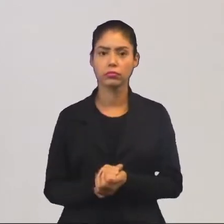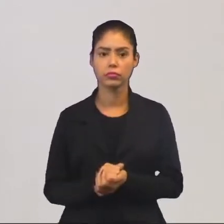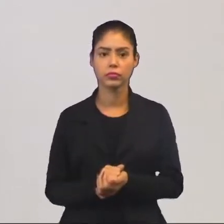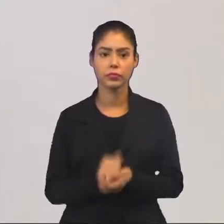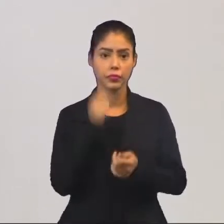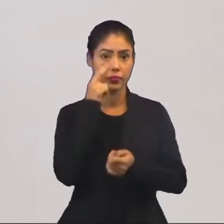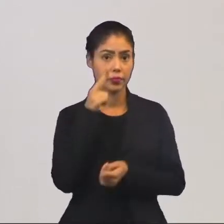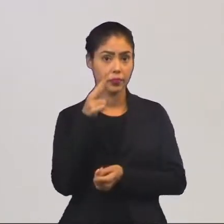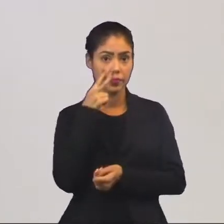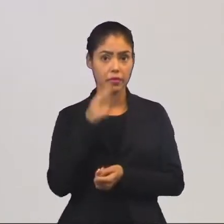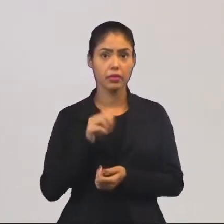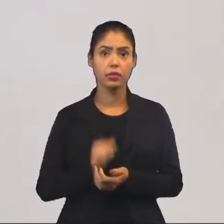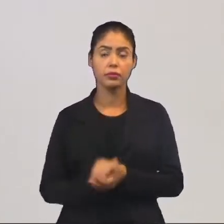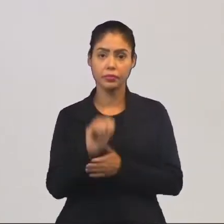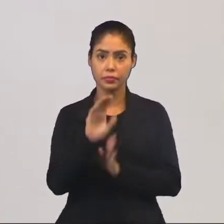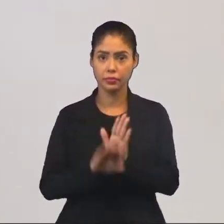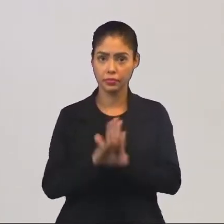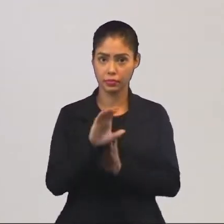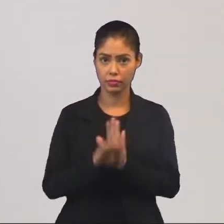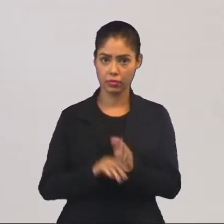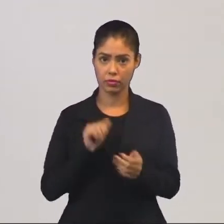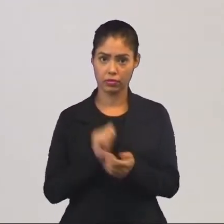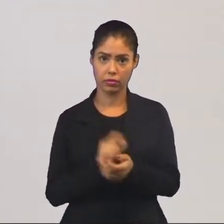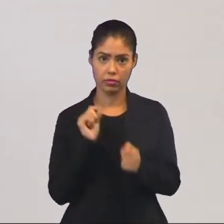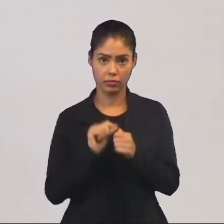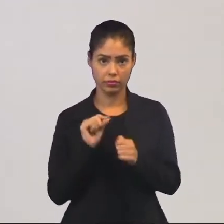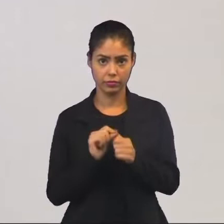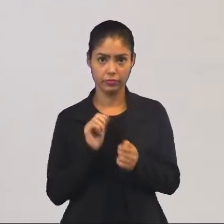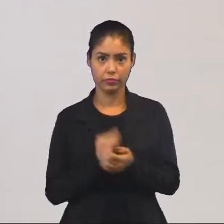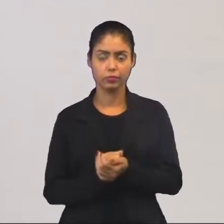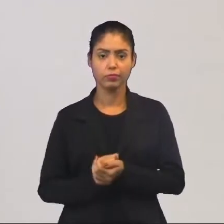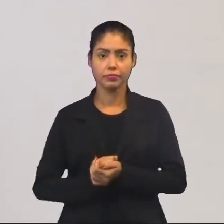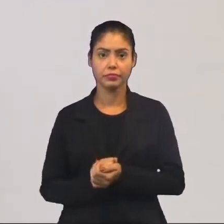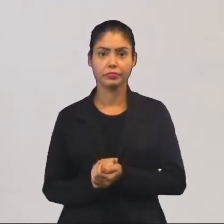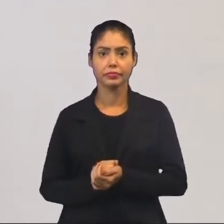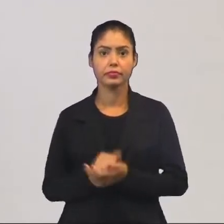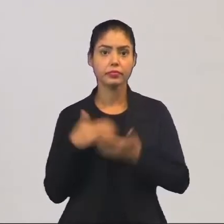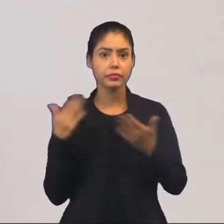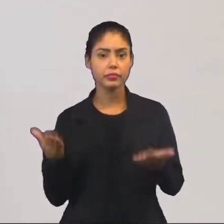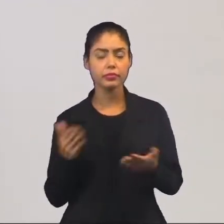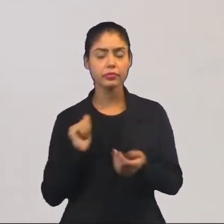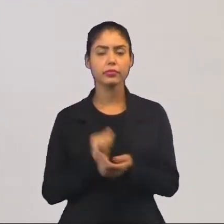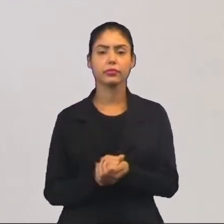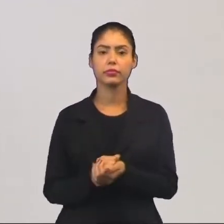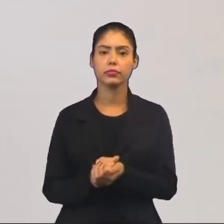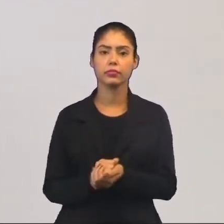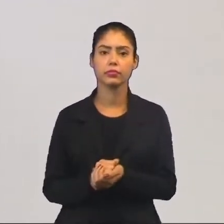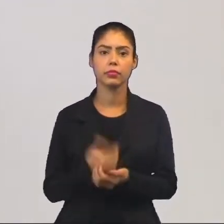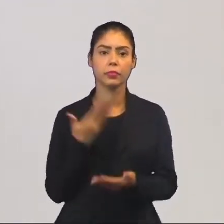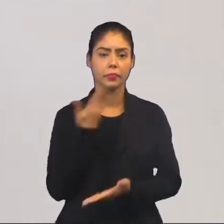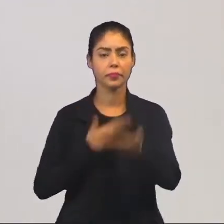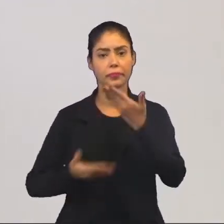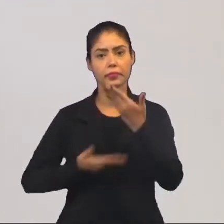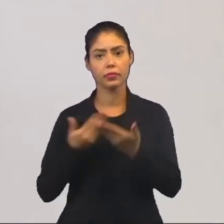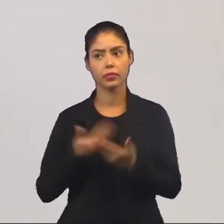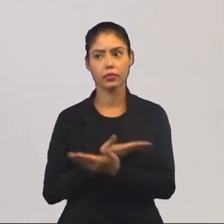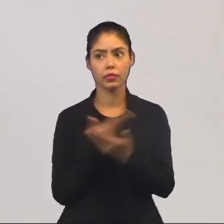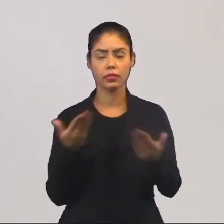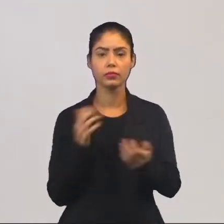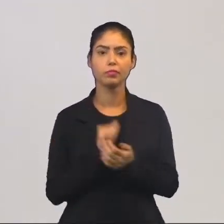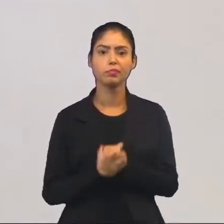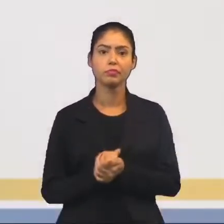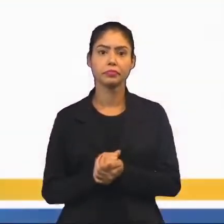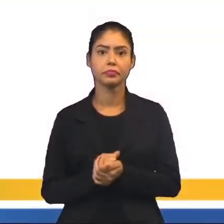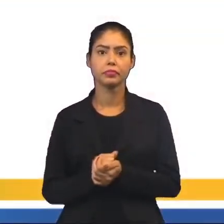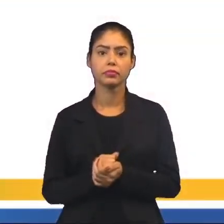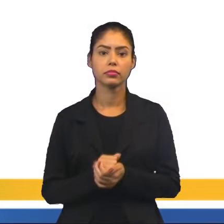ser visualizado, o conteúdo possa ser elaborado, meditado, tá? E para tanto a gente gostaria de compartilhar com vocês